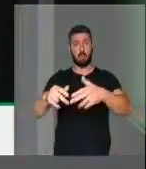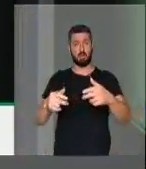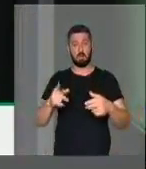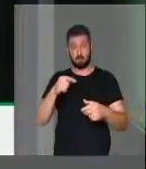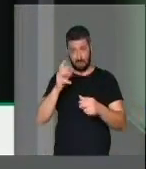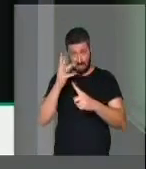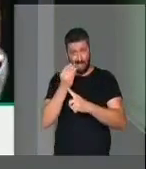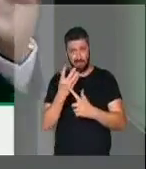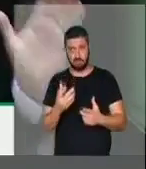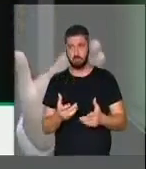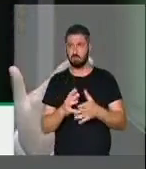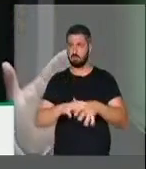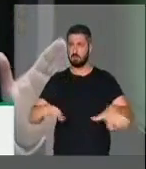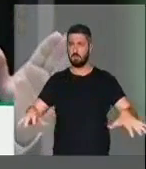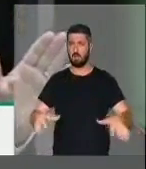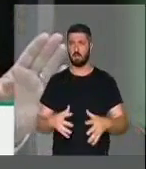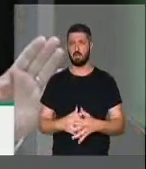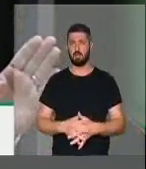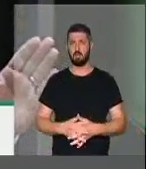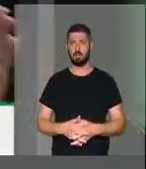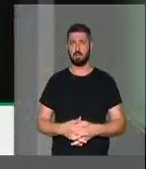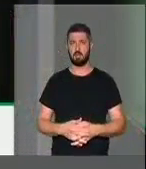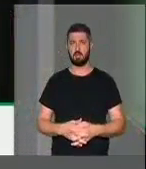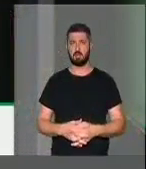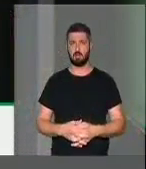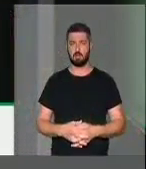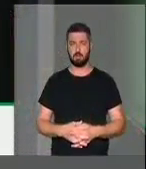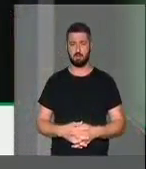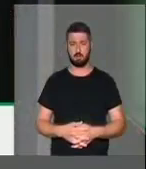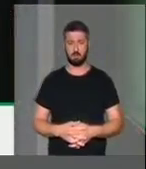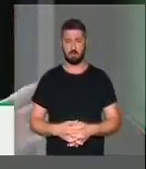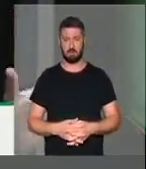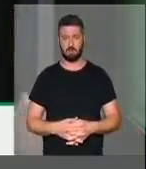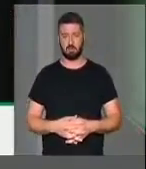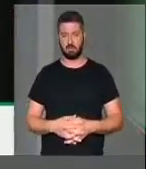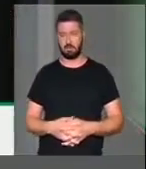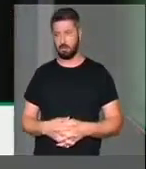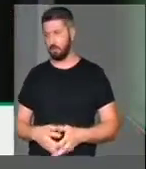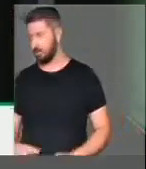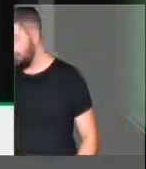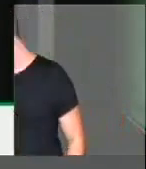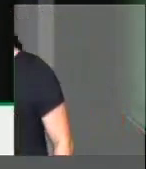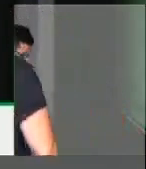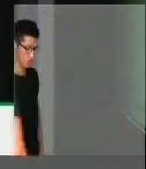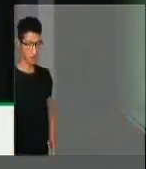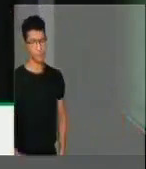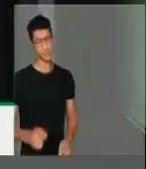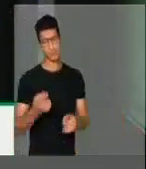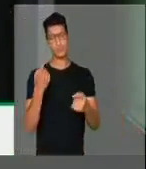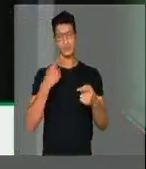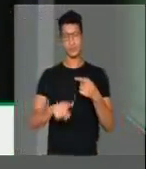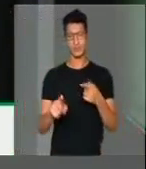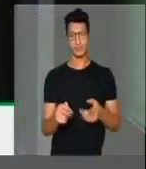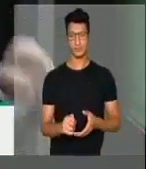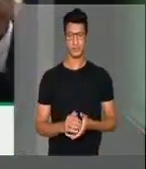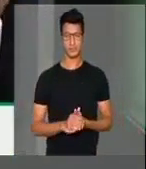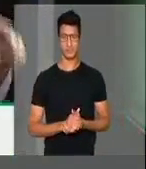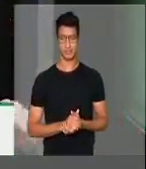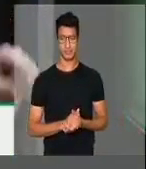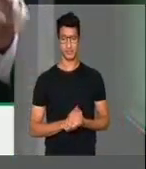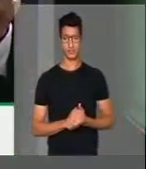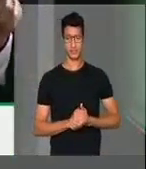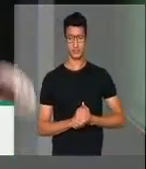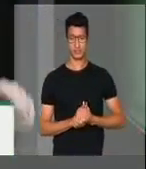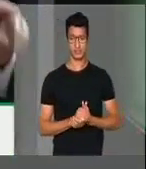arte. Então, peraí, vamos separar as coisas. Eu digo por mim, em primeiro lugar, não sou contra a arte, não, muito pelo contrário. Agora, nós